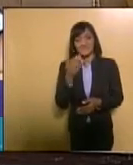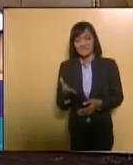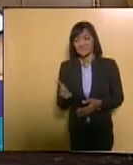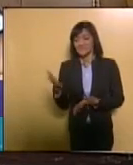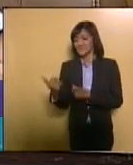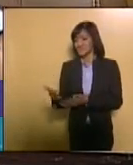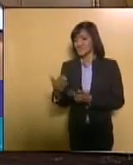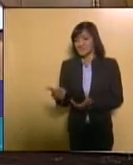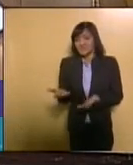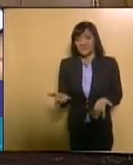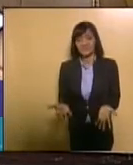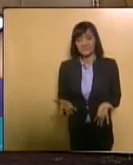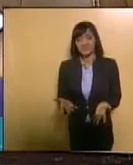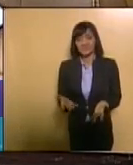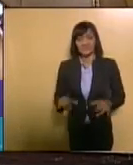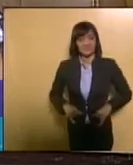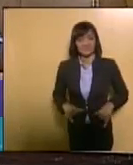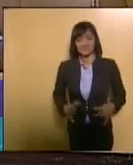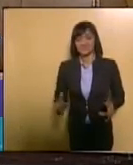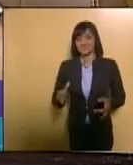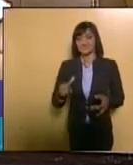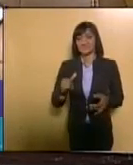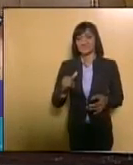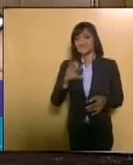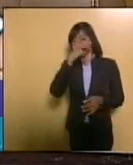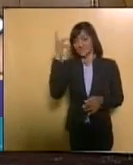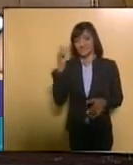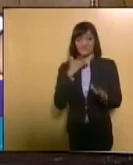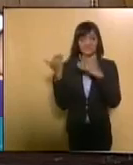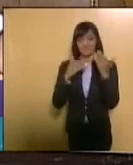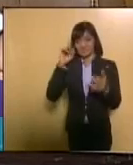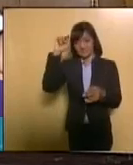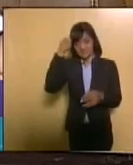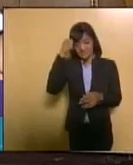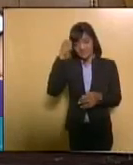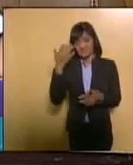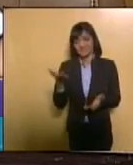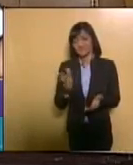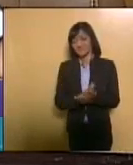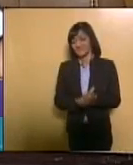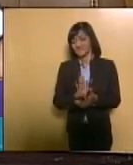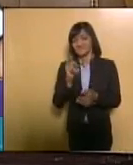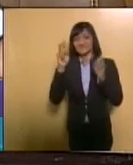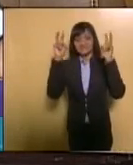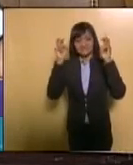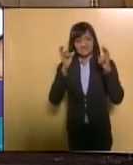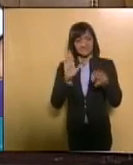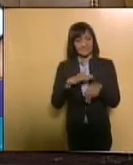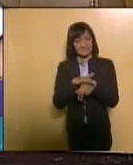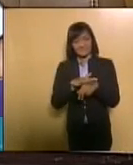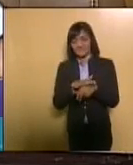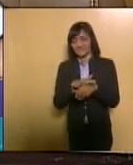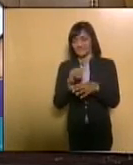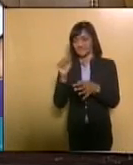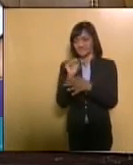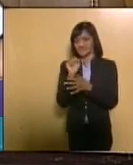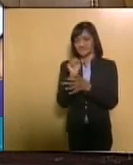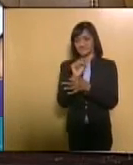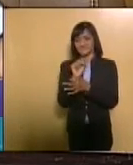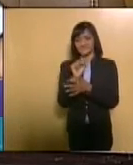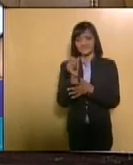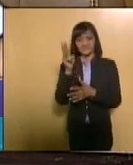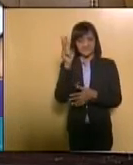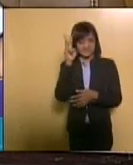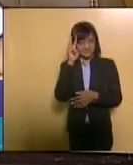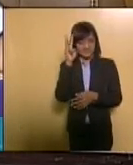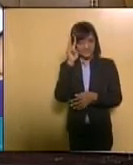perdidas homicídios contra negros todos esses temas que foram abordados aqui hoje com certeza já falei com a assessoria pra gente terça-feira tá abordando